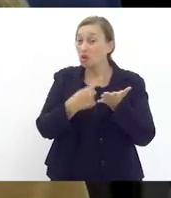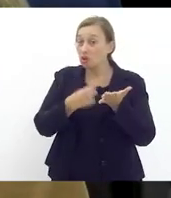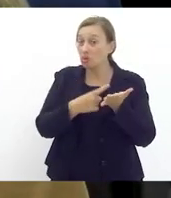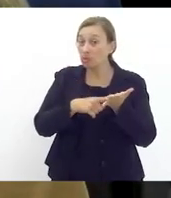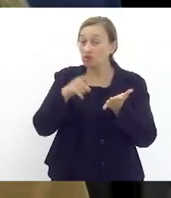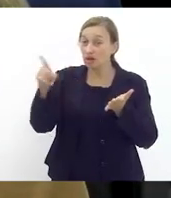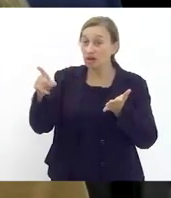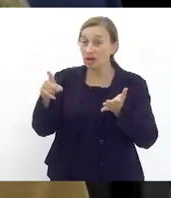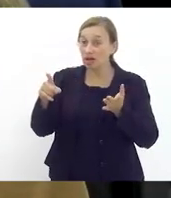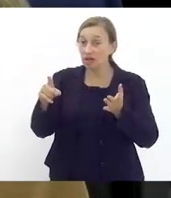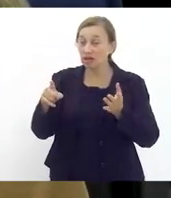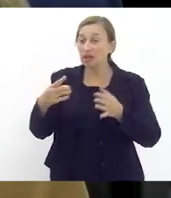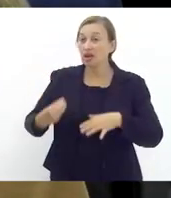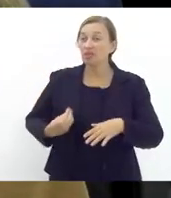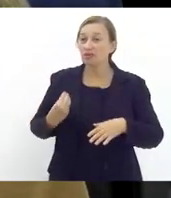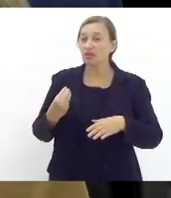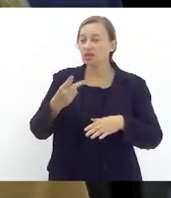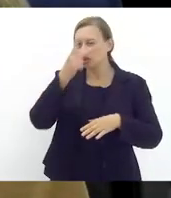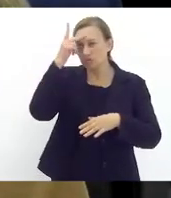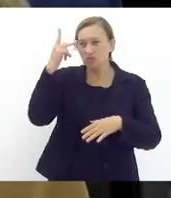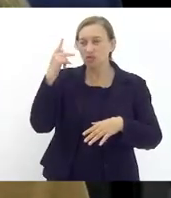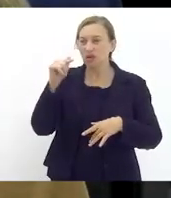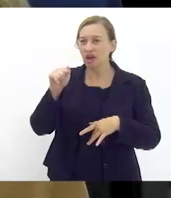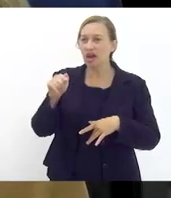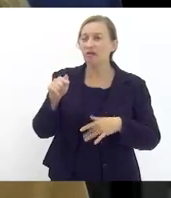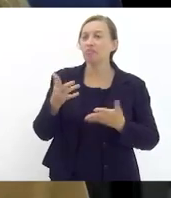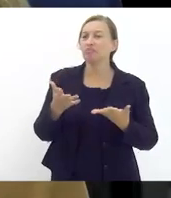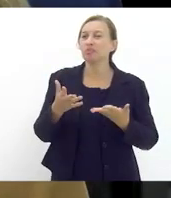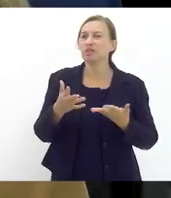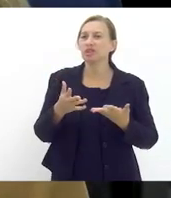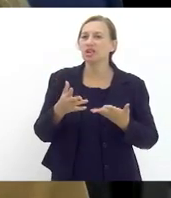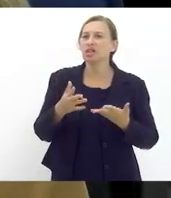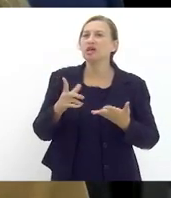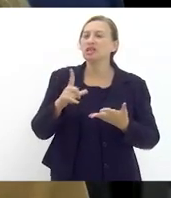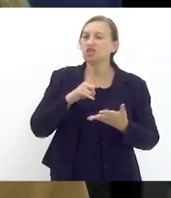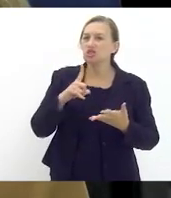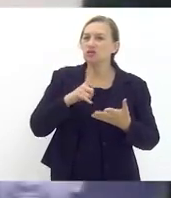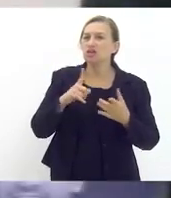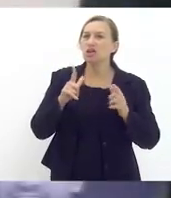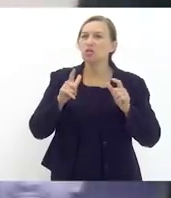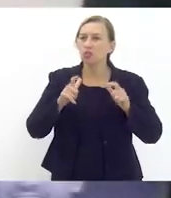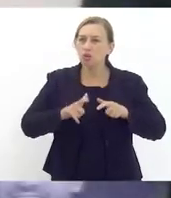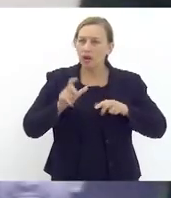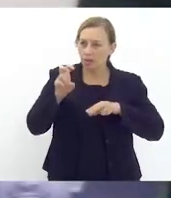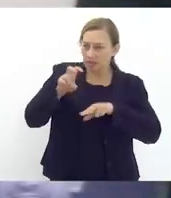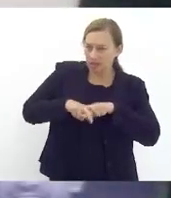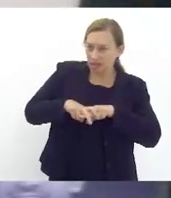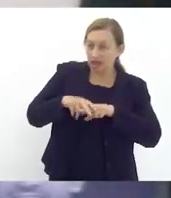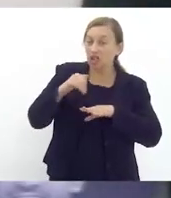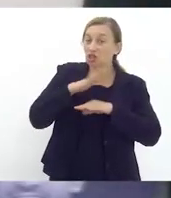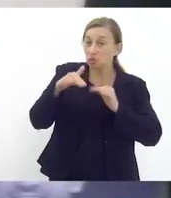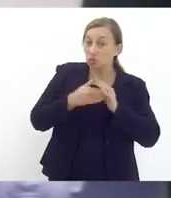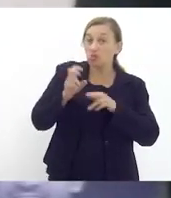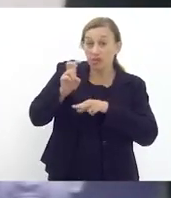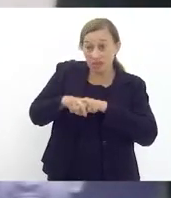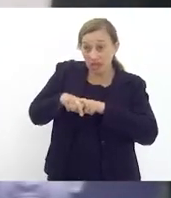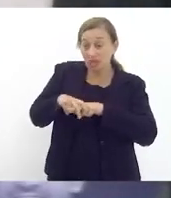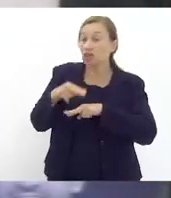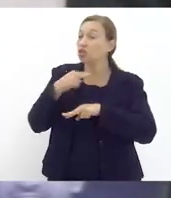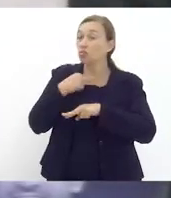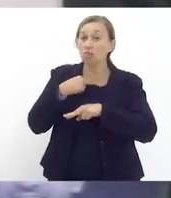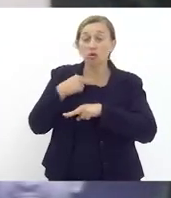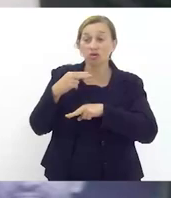fez lá para poder garantir a presença das pessoas que estão lá é que se tiver lugar as pessoas sentarem porque